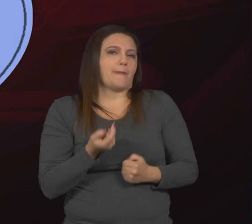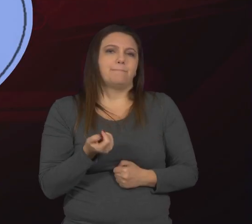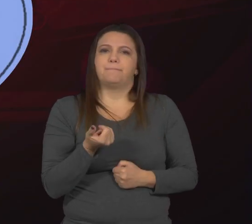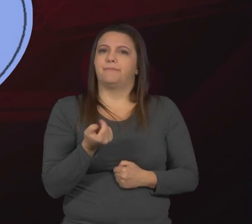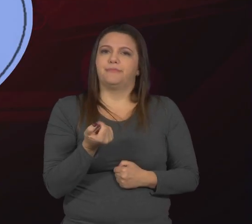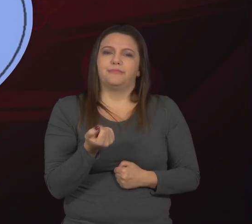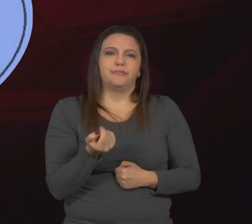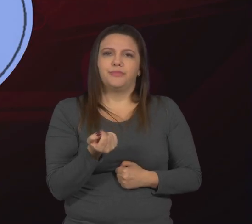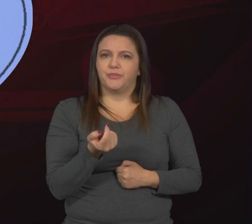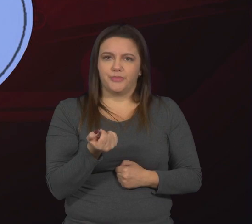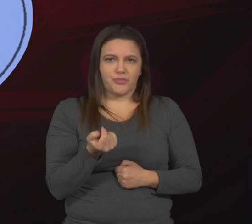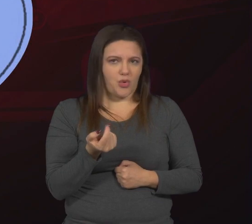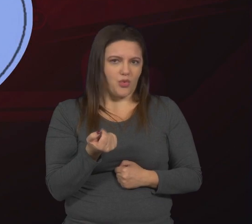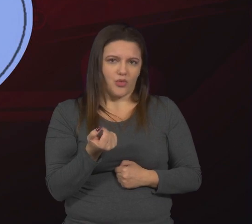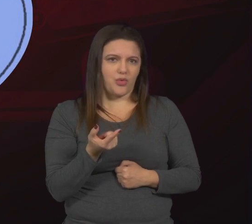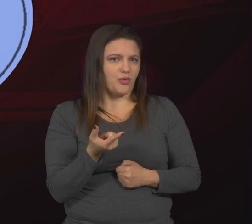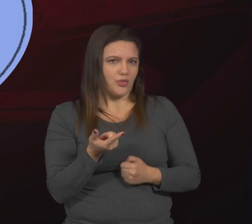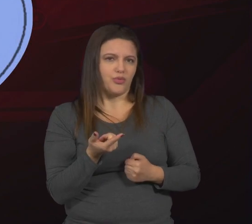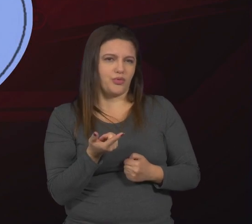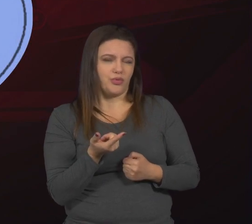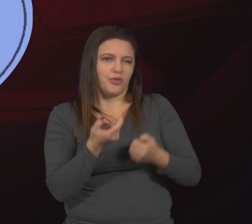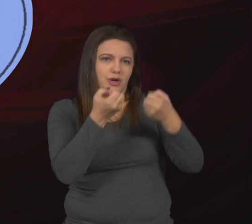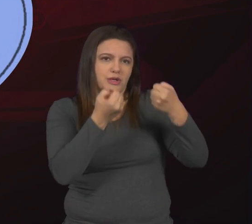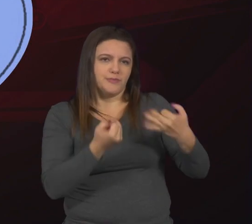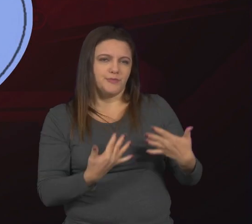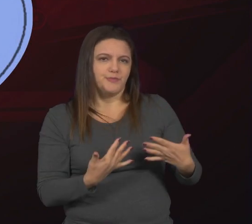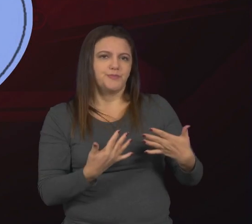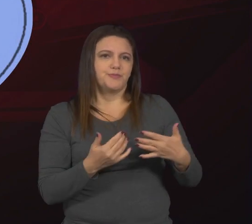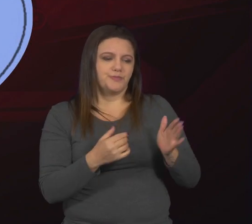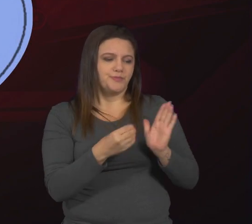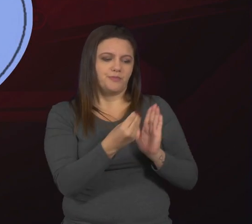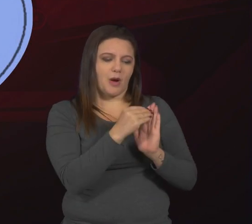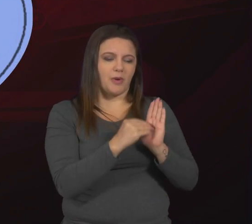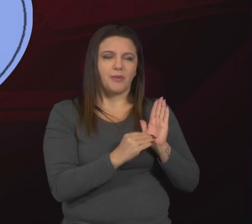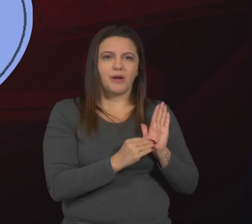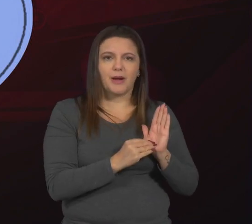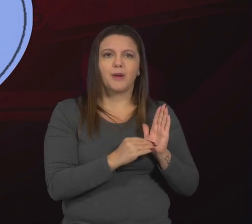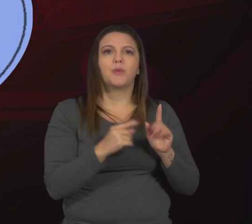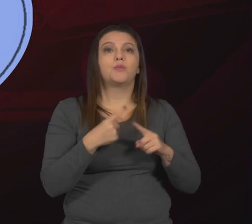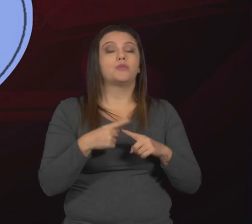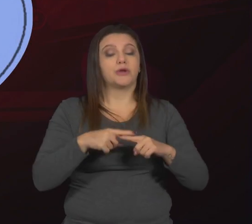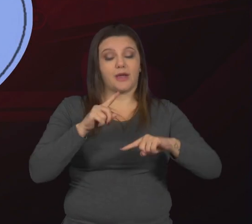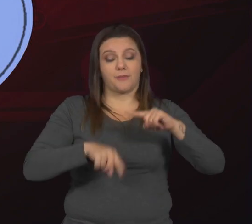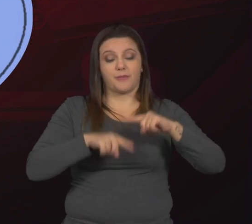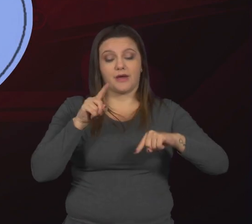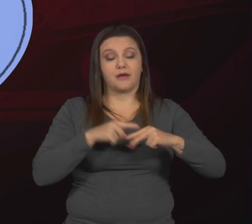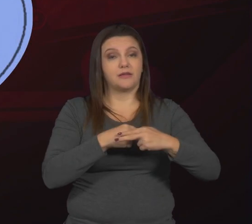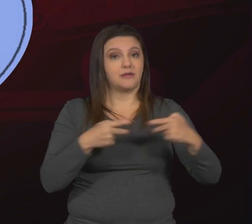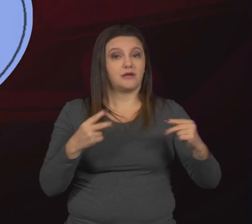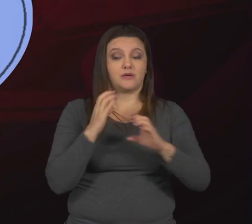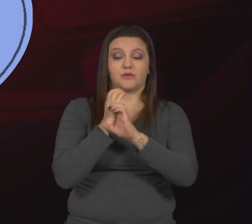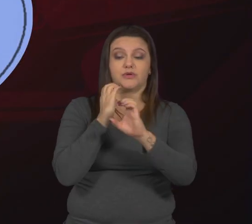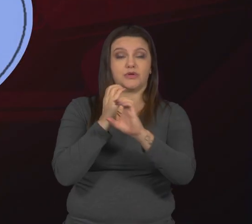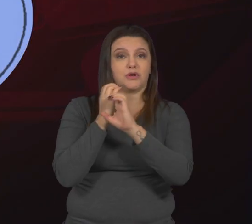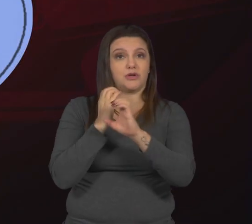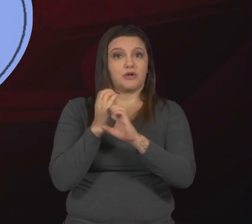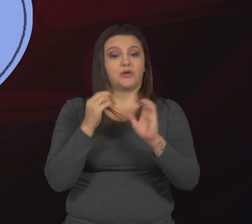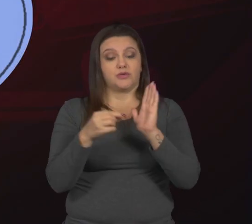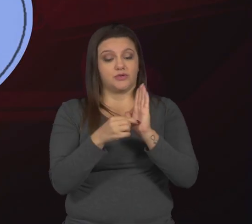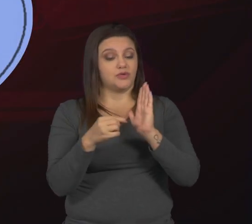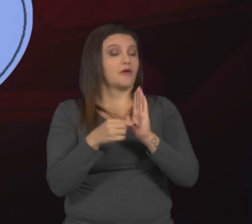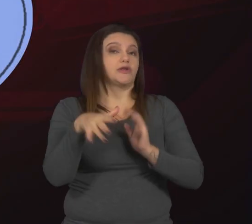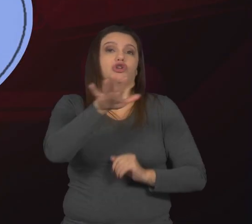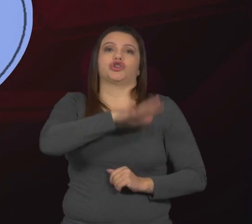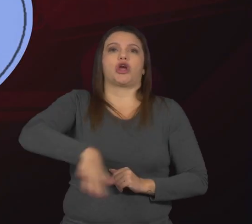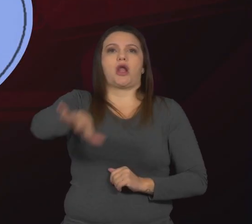pouquíssimas são mencionadas, porque é um material de engenharia de software geral. Essa disciplina é uma disciplina de engenharia de